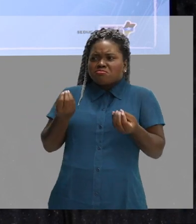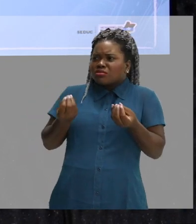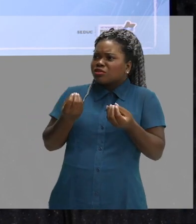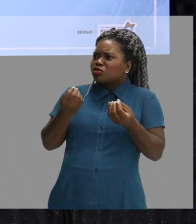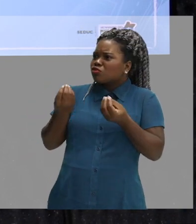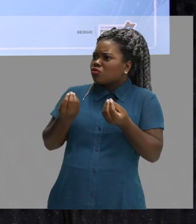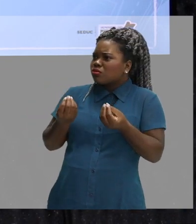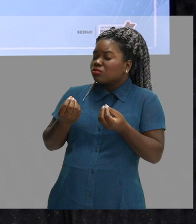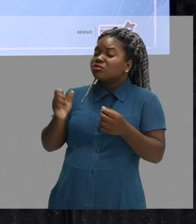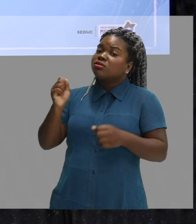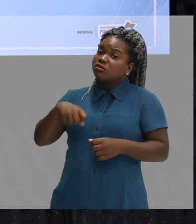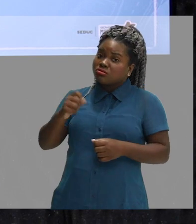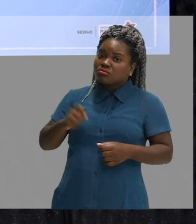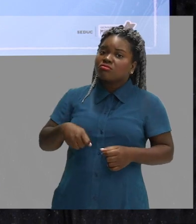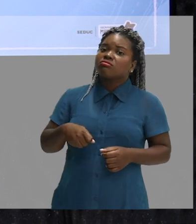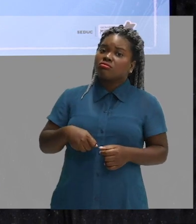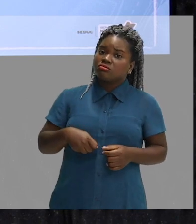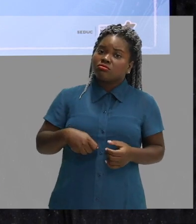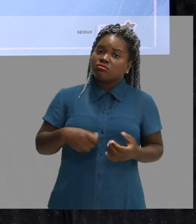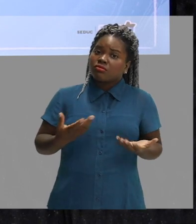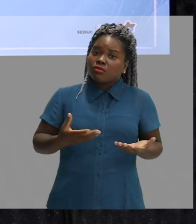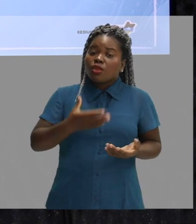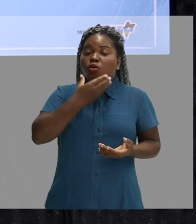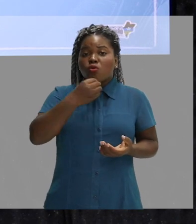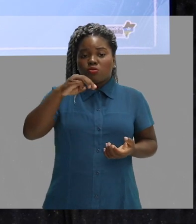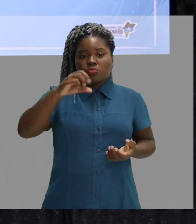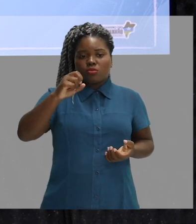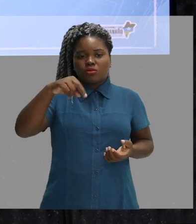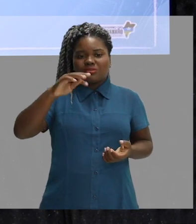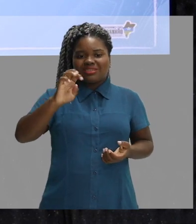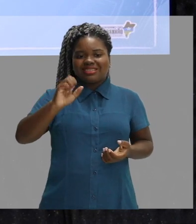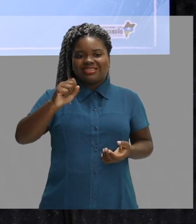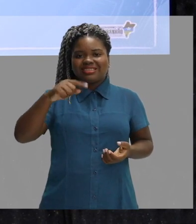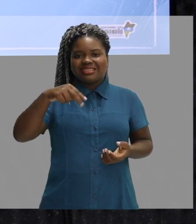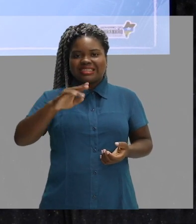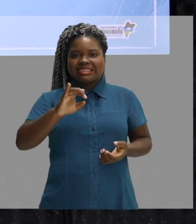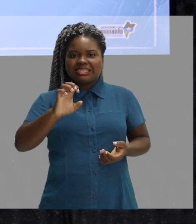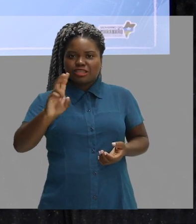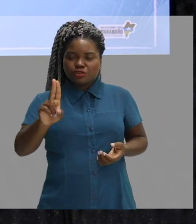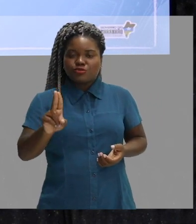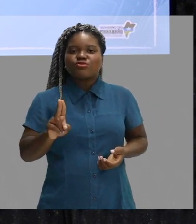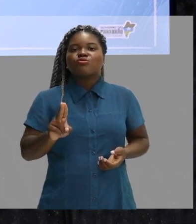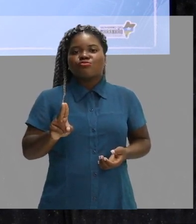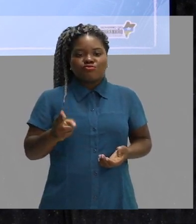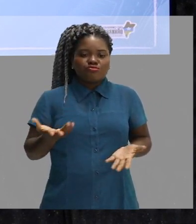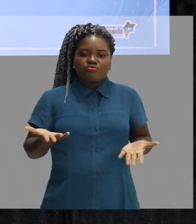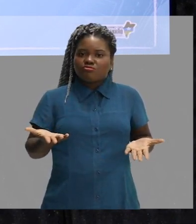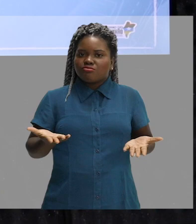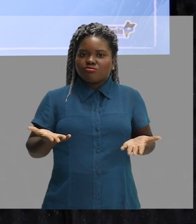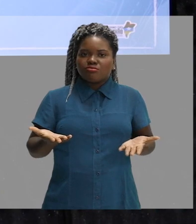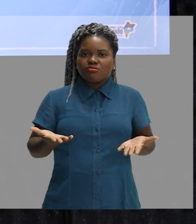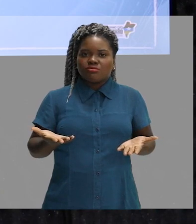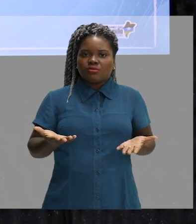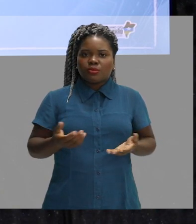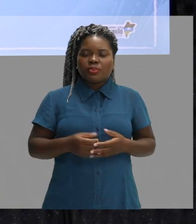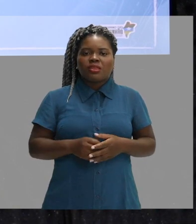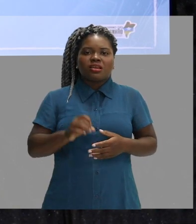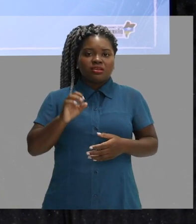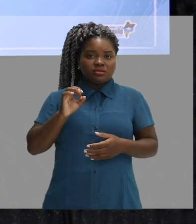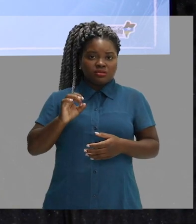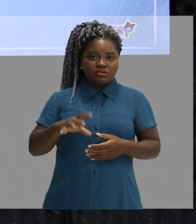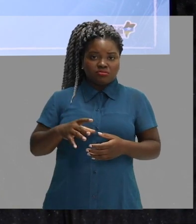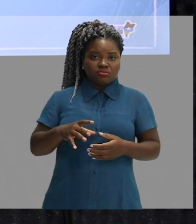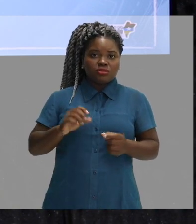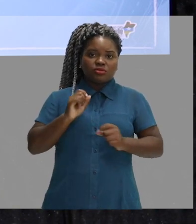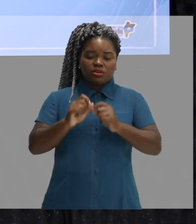Montesquieu é um nobre, ele é um barão. Barão de Montesquieu. Então significa dizer que ele não é necessariamente o defensor da república. Ele